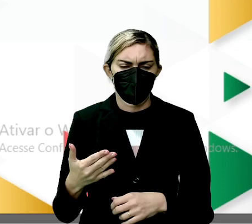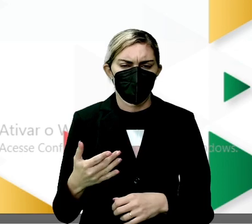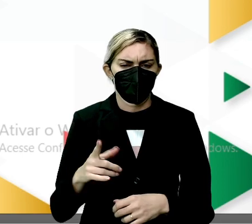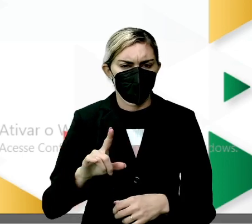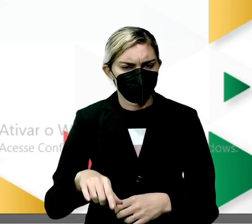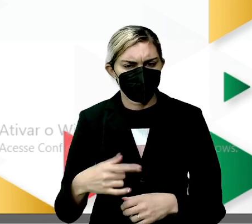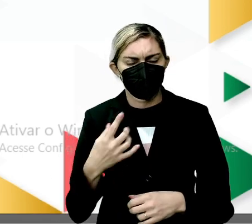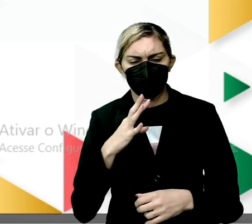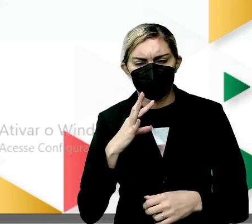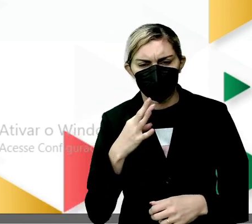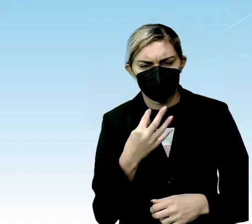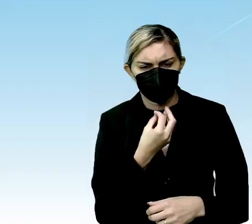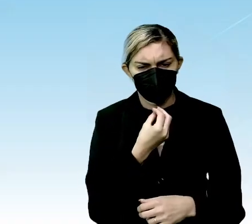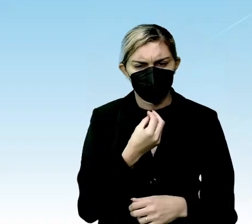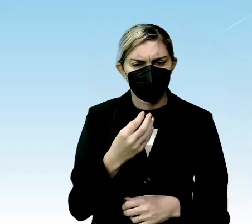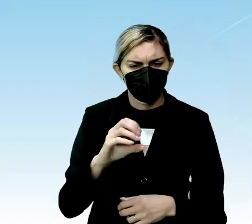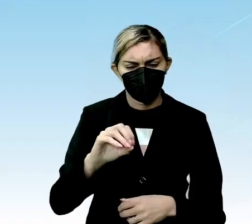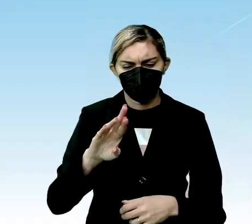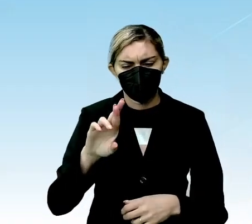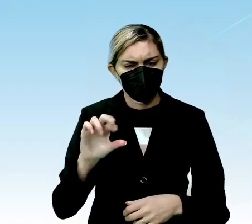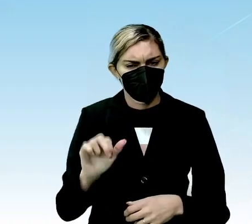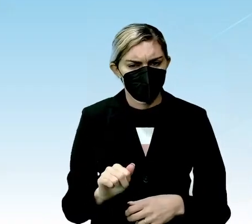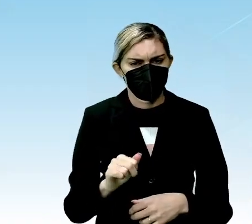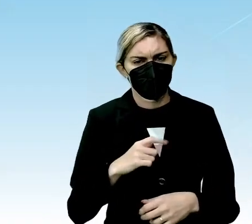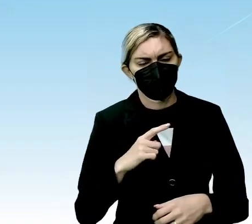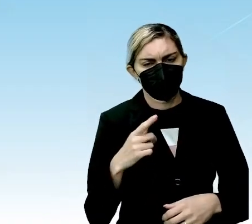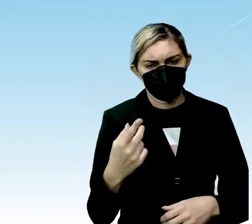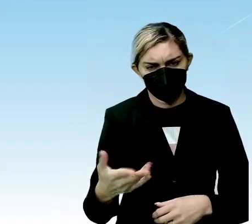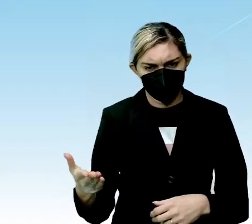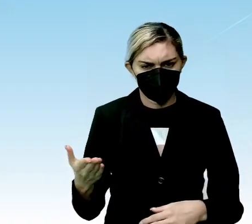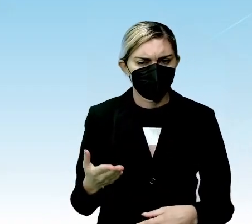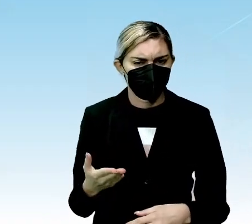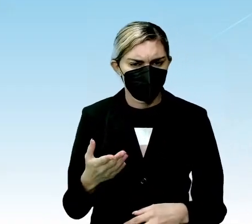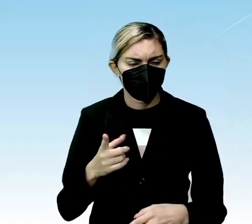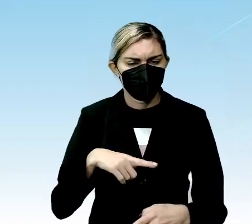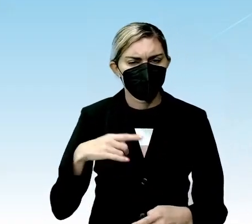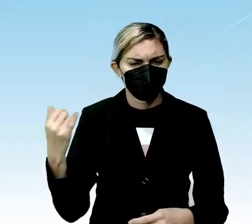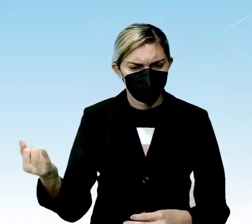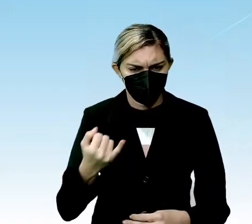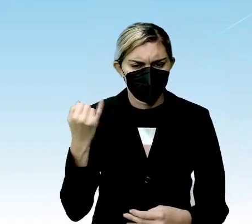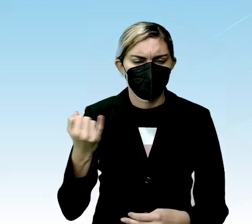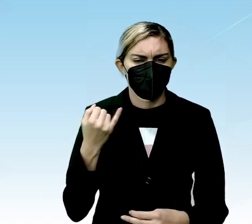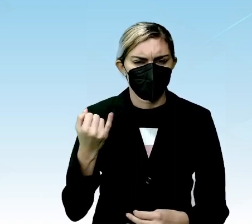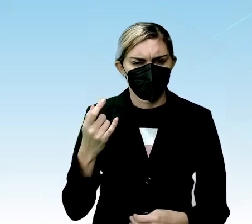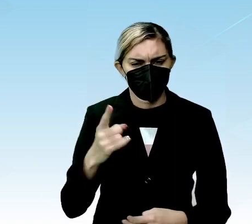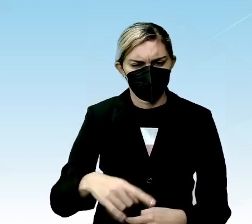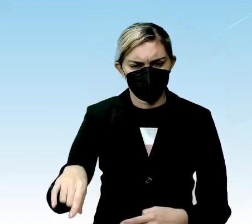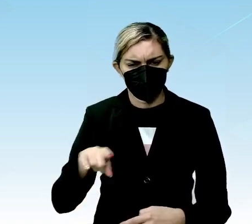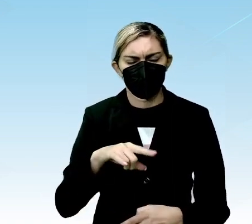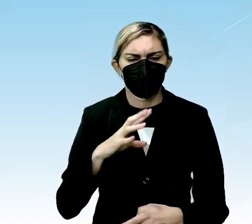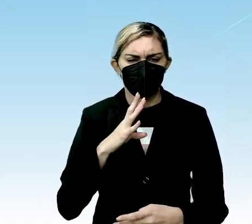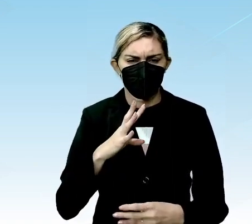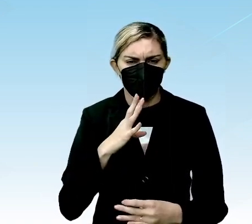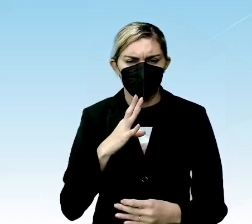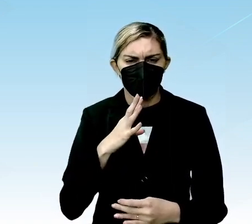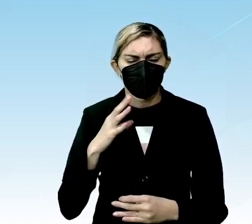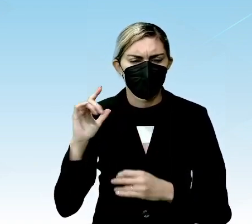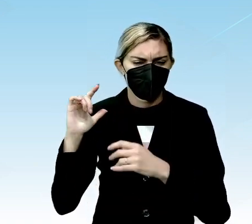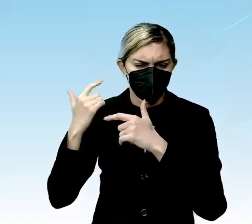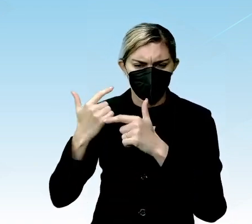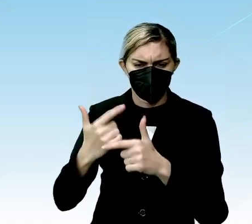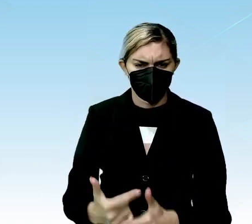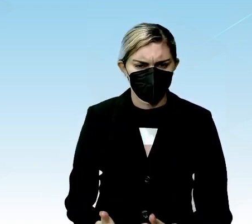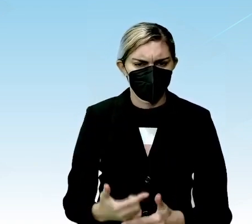Espiritismo, conhecer essa obra. Então, essa é a importância de você conhecer as